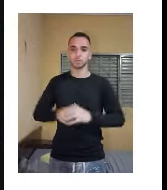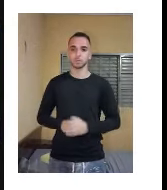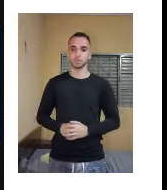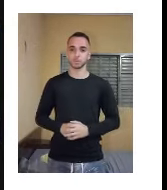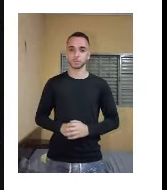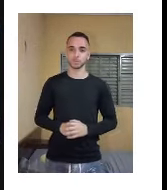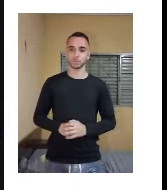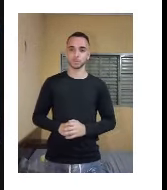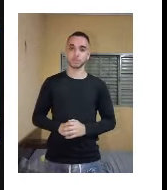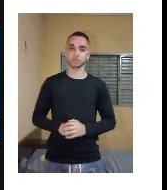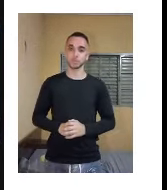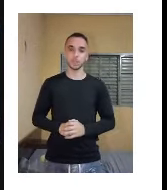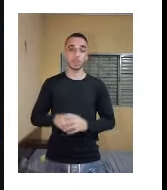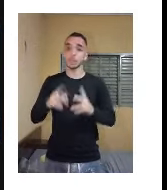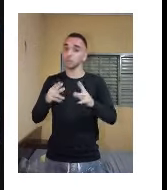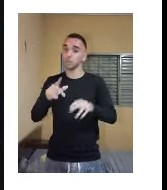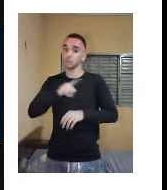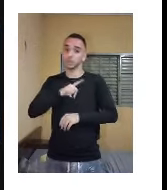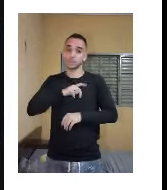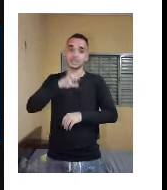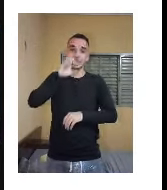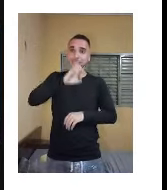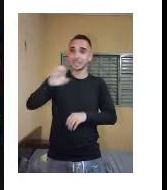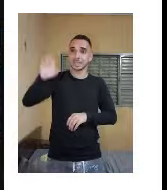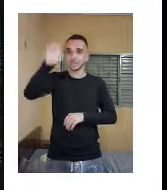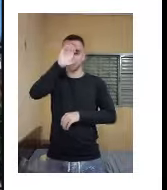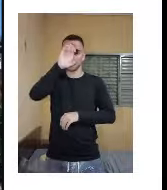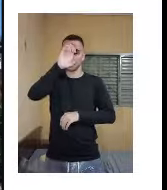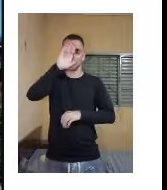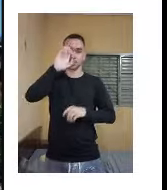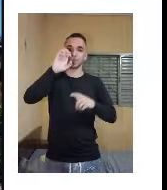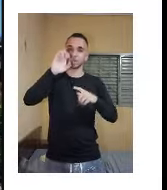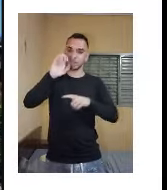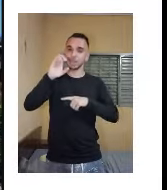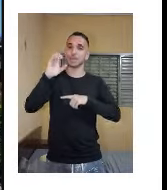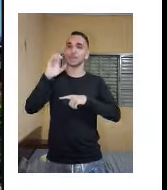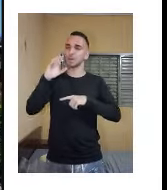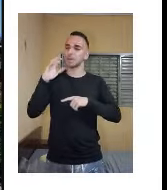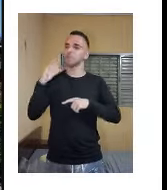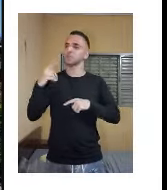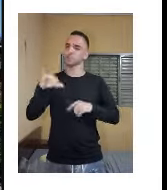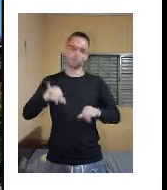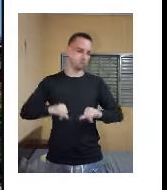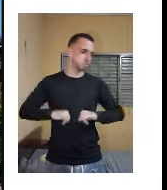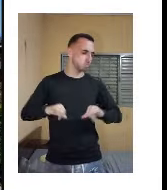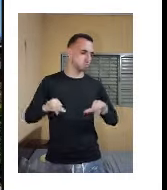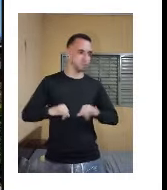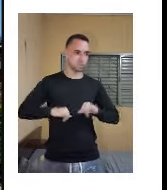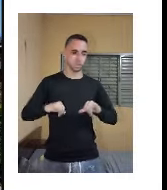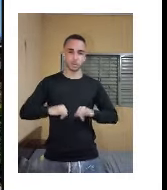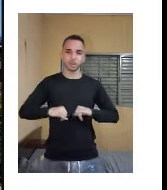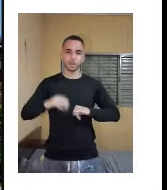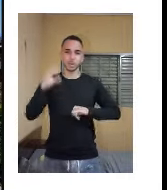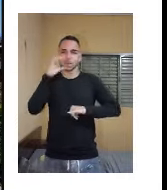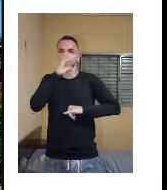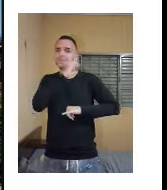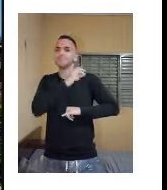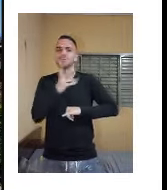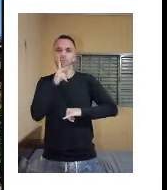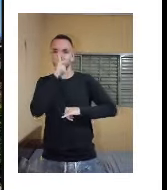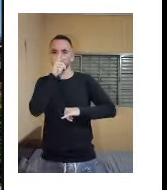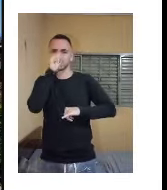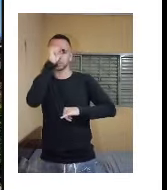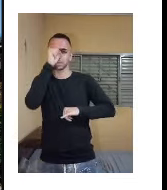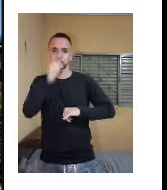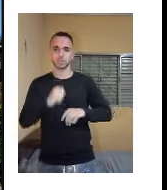ou afetadas pela mudança do clima. Então, vou trazer alguns exemplos, né, bem